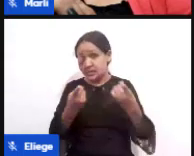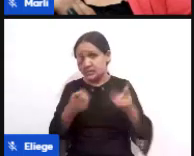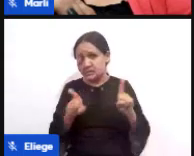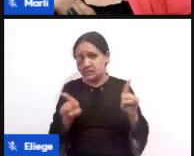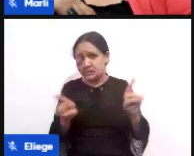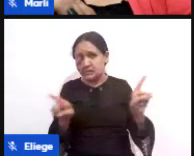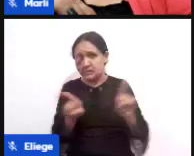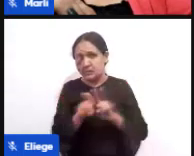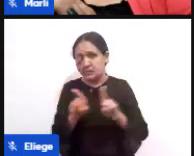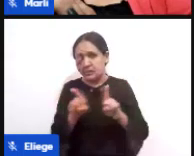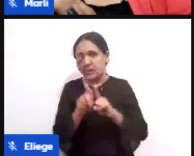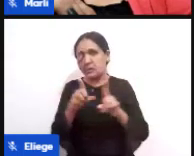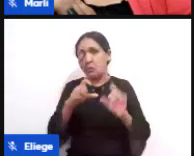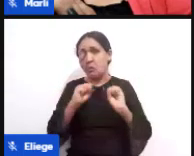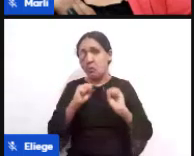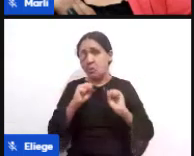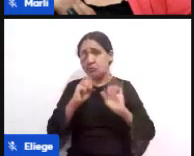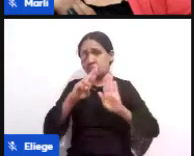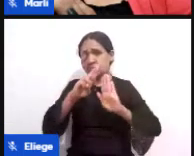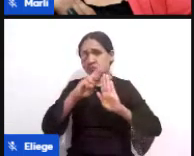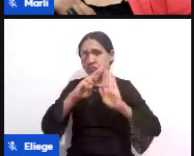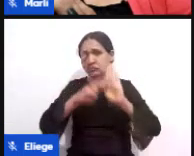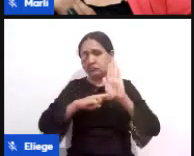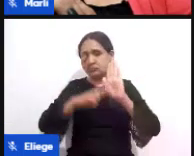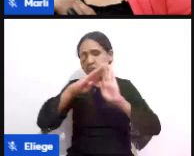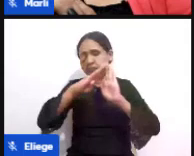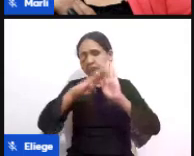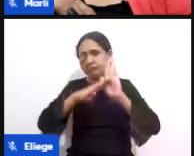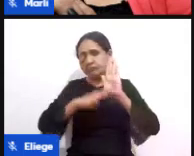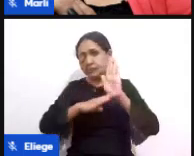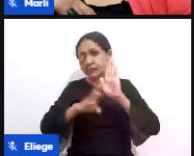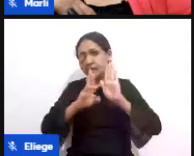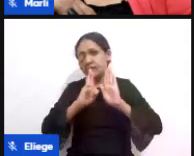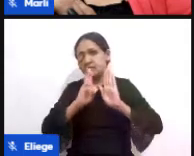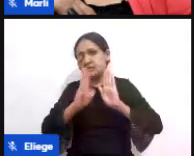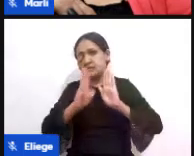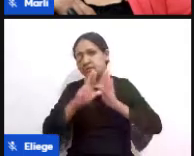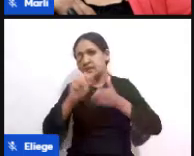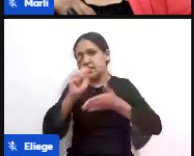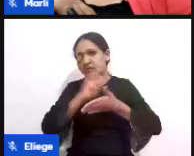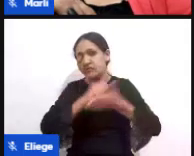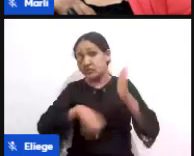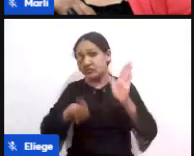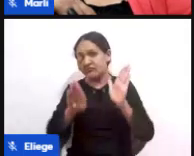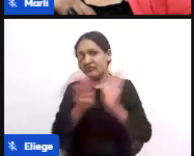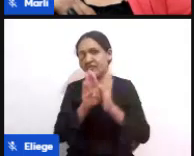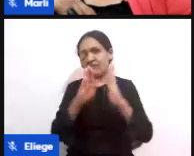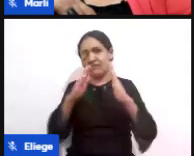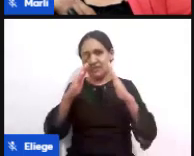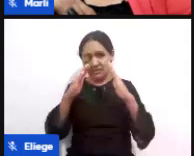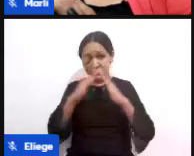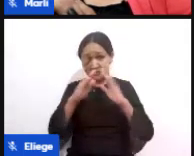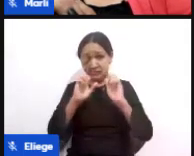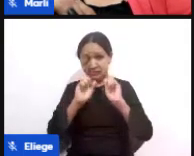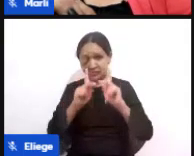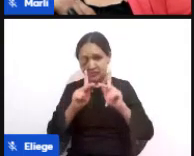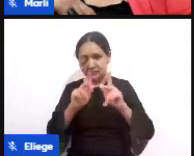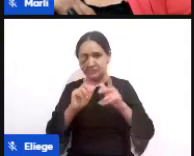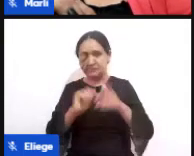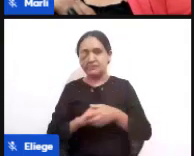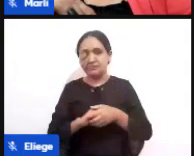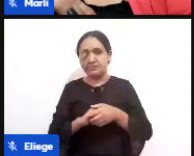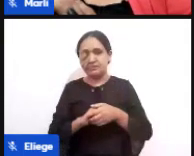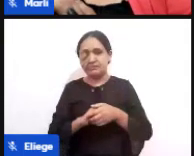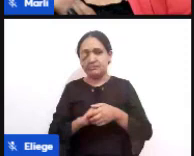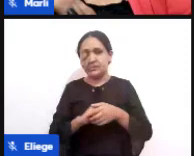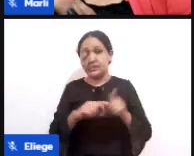um roteirinho que ele possa seguir fazendo as atividades quando ele estiver em casa, certo? Coloquei